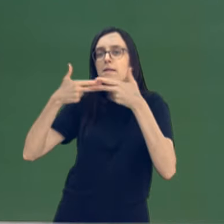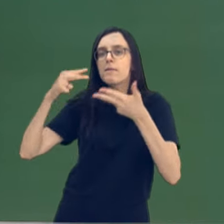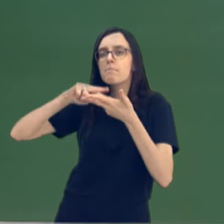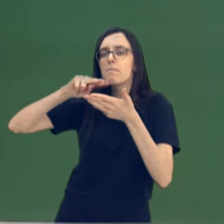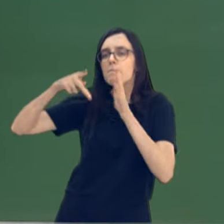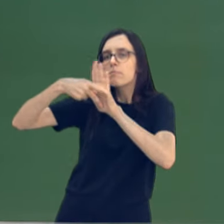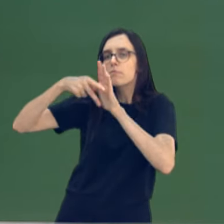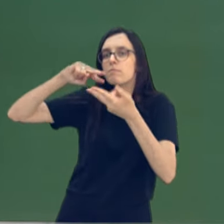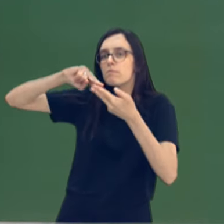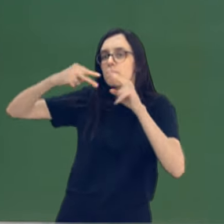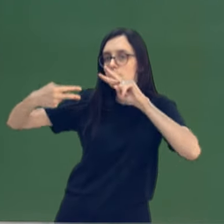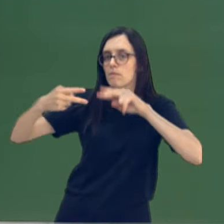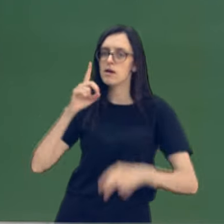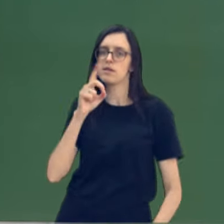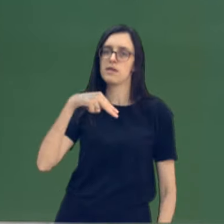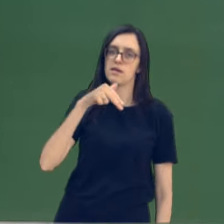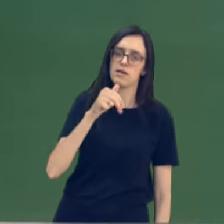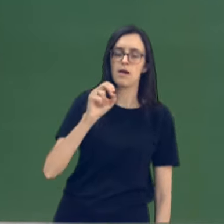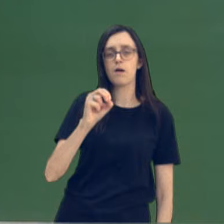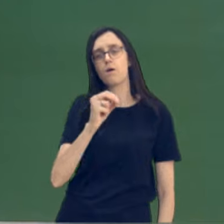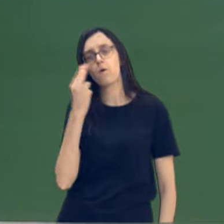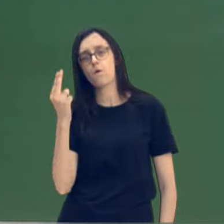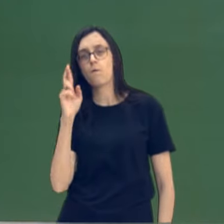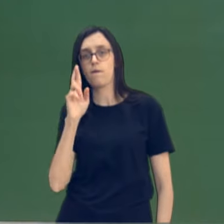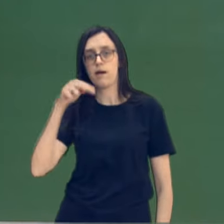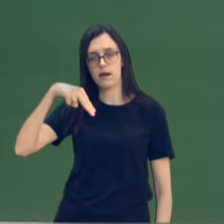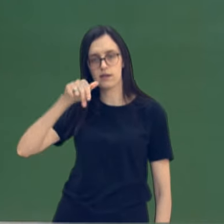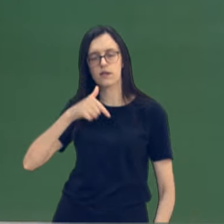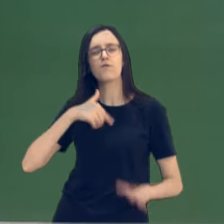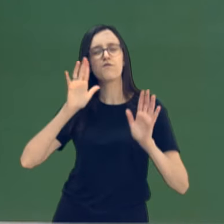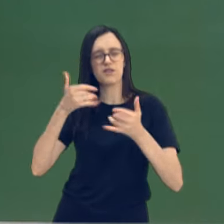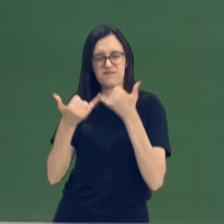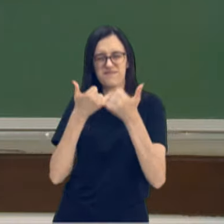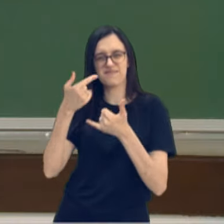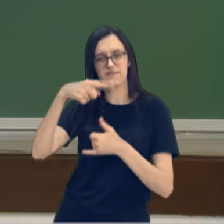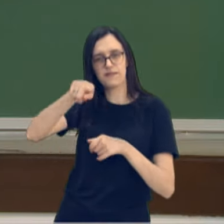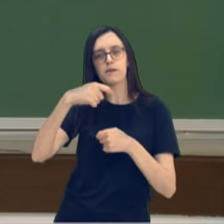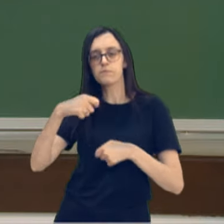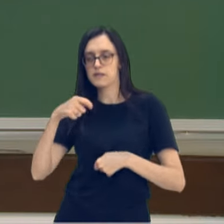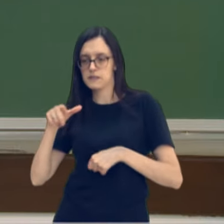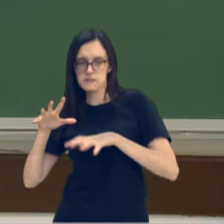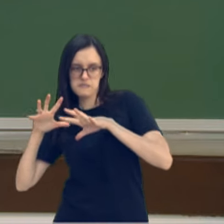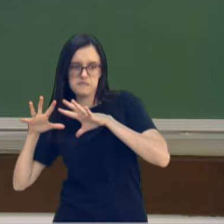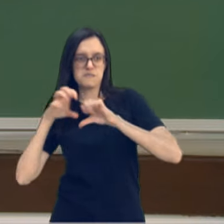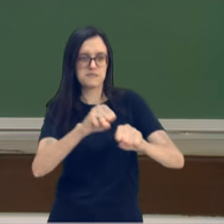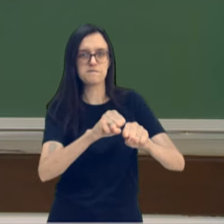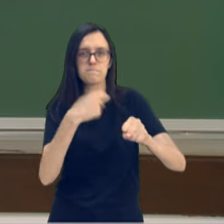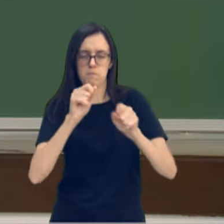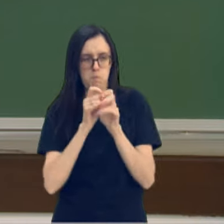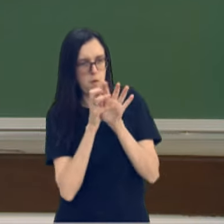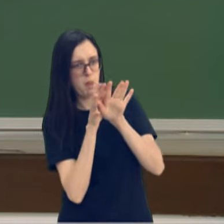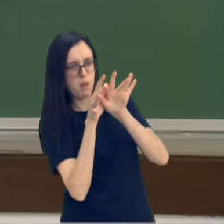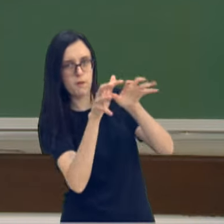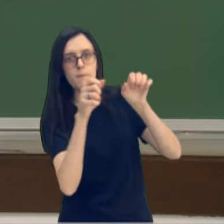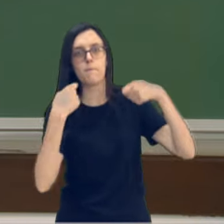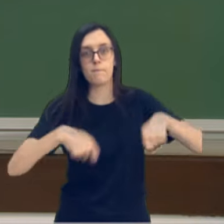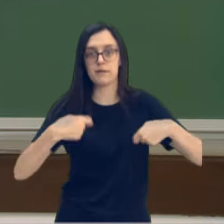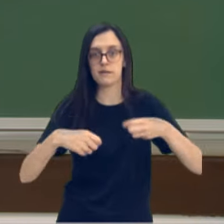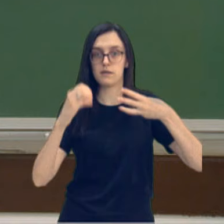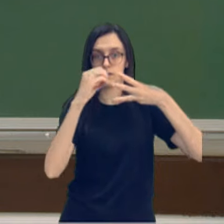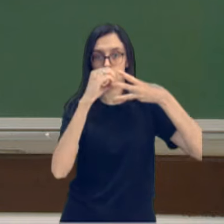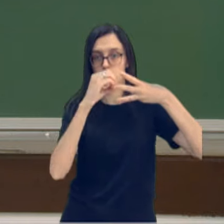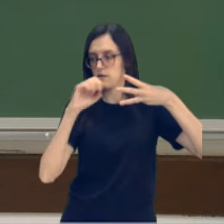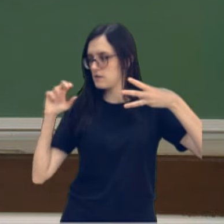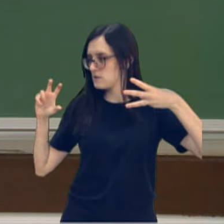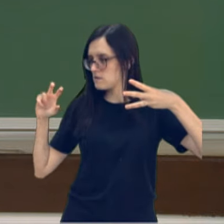isso? DNA ou RNA. E aquilo que eu brinquei com vocês, invadir e conquistar. Invada a célula, conquista. Tem vários métodos